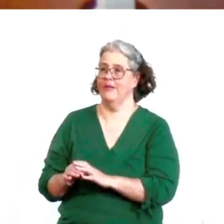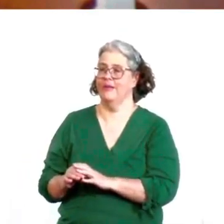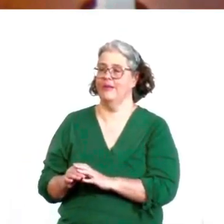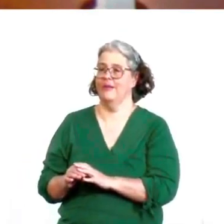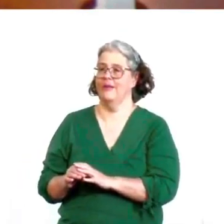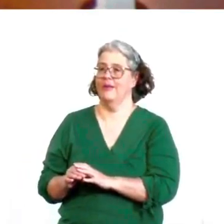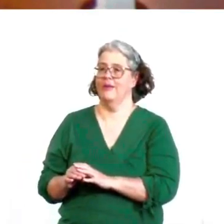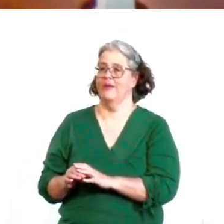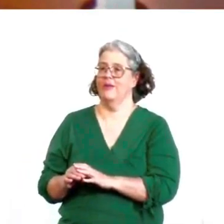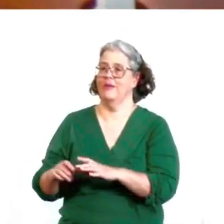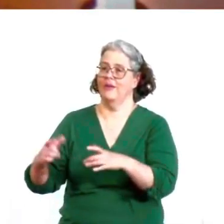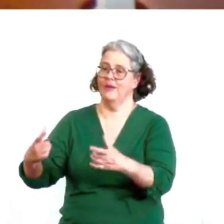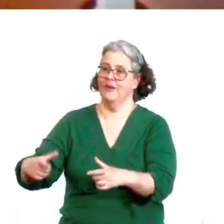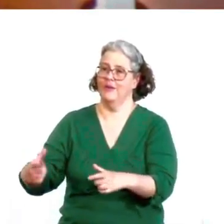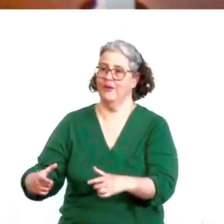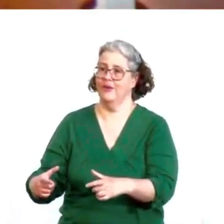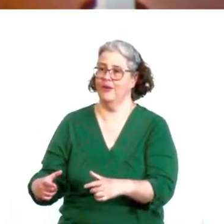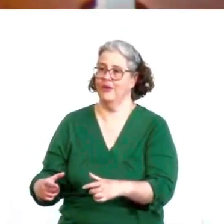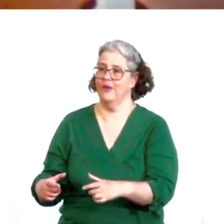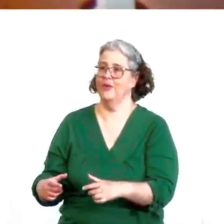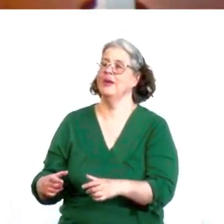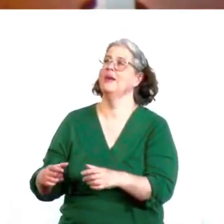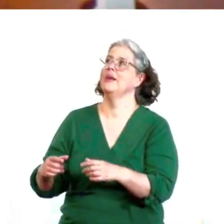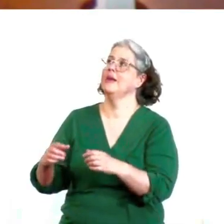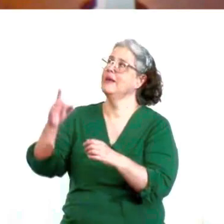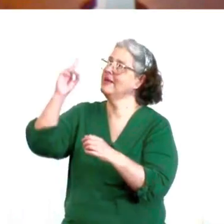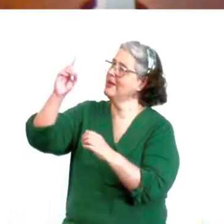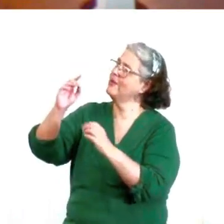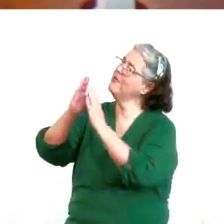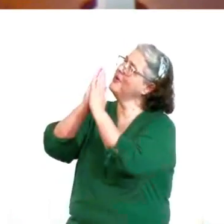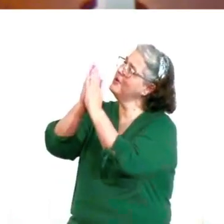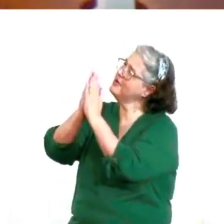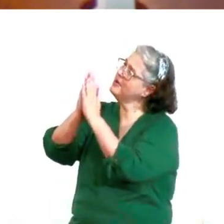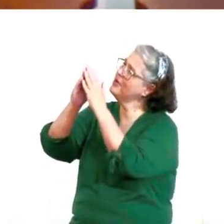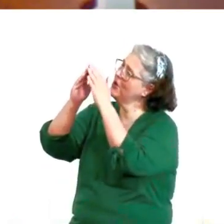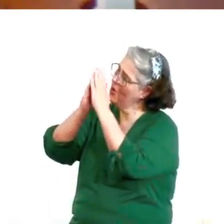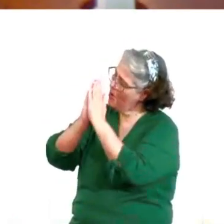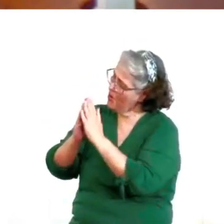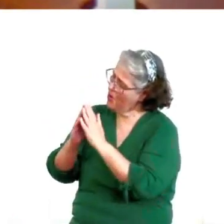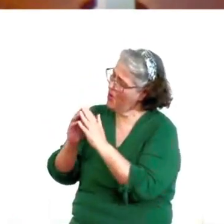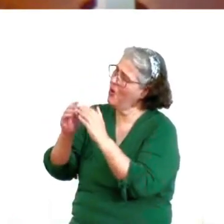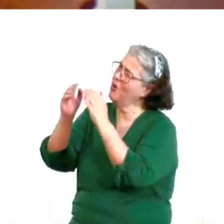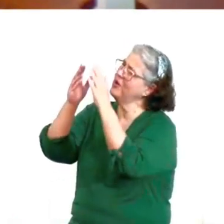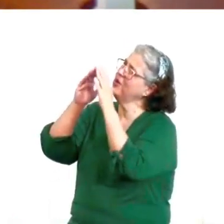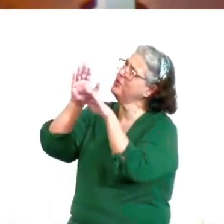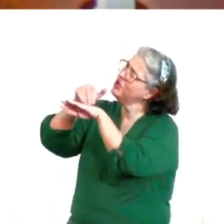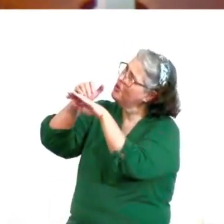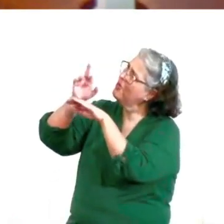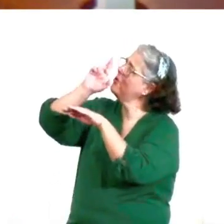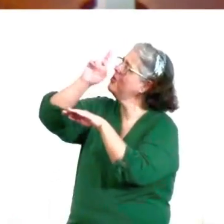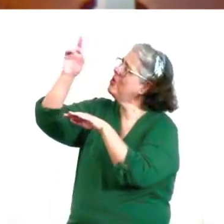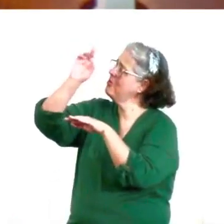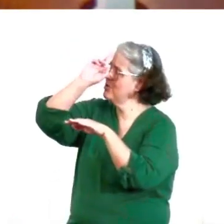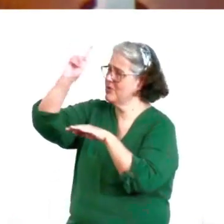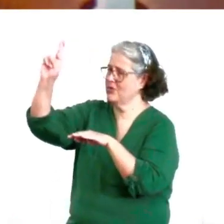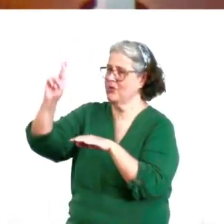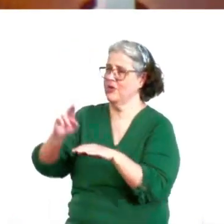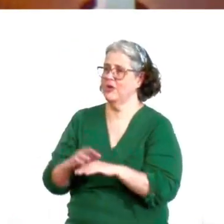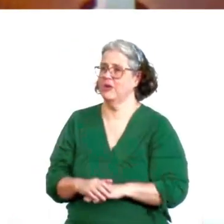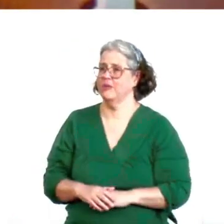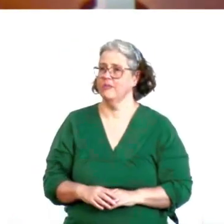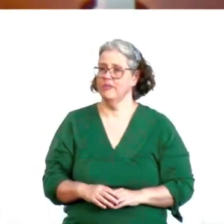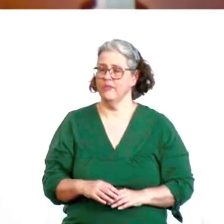um altar ao Senhor e invocou o nome do Senhor. Abraão volta a peregrinar, indo sempre para o